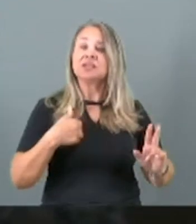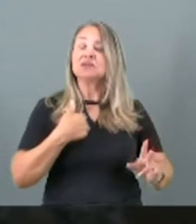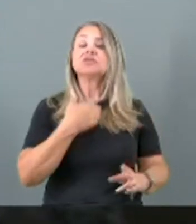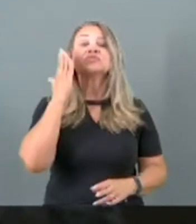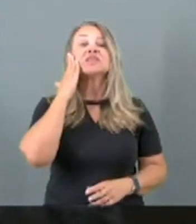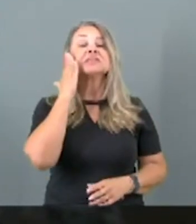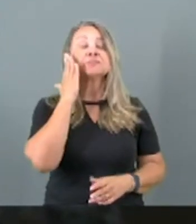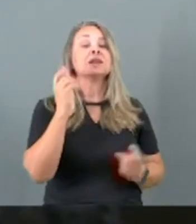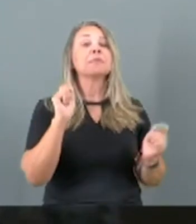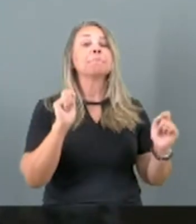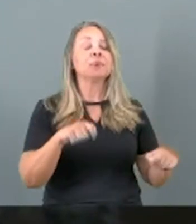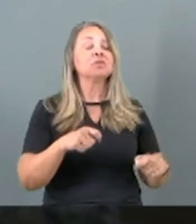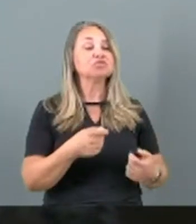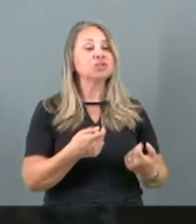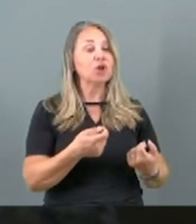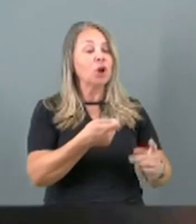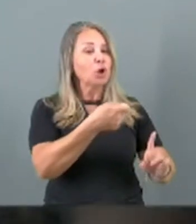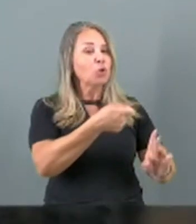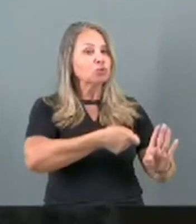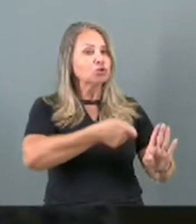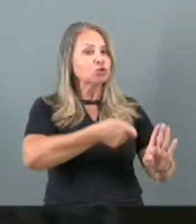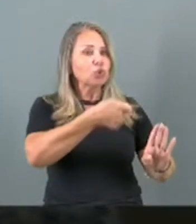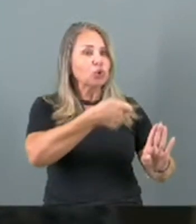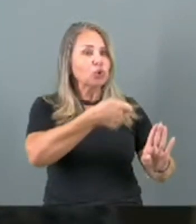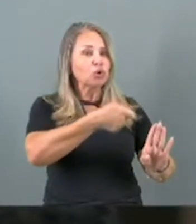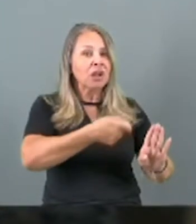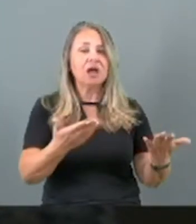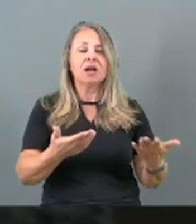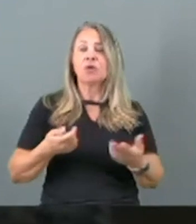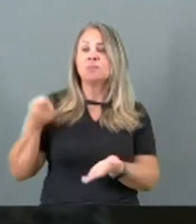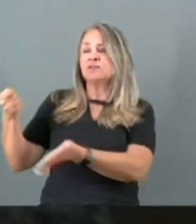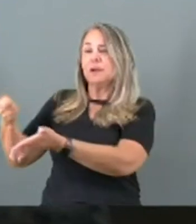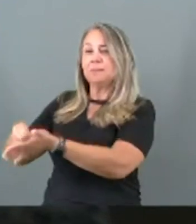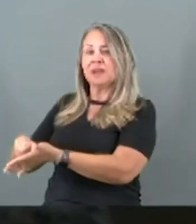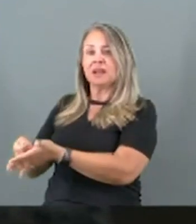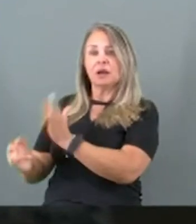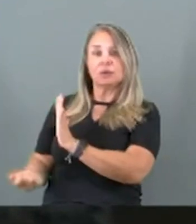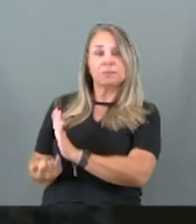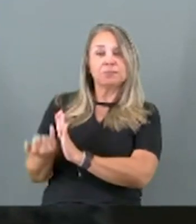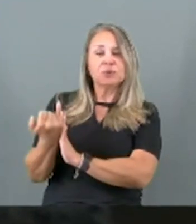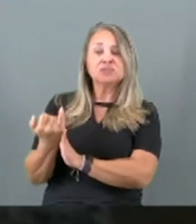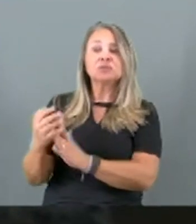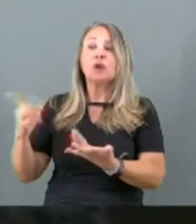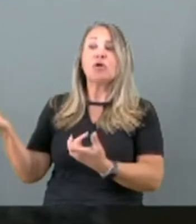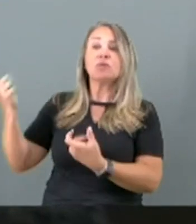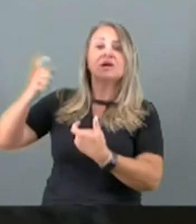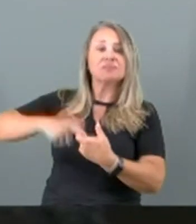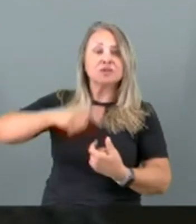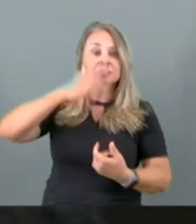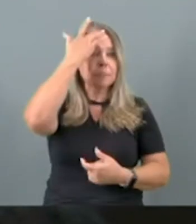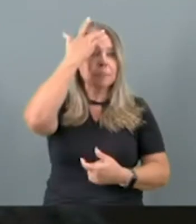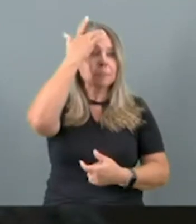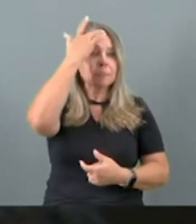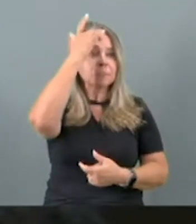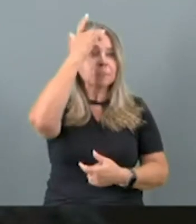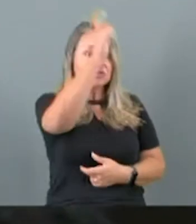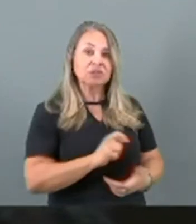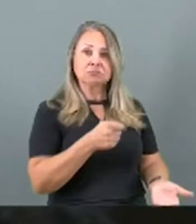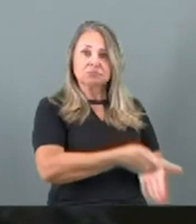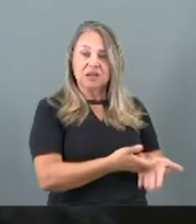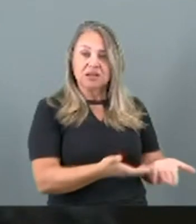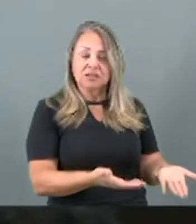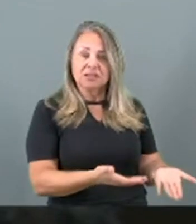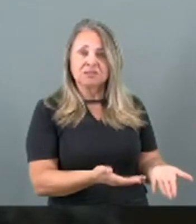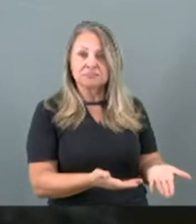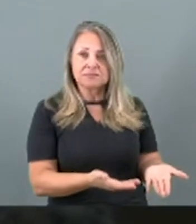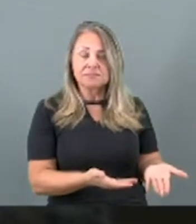poder jogar de que forma vai jogar como vai ser Pag esses impostos Qual é o retorno para o jogador Qual